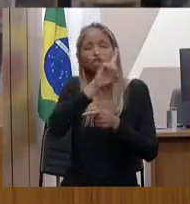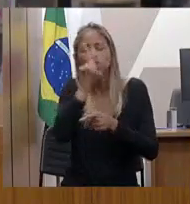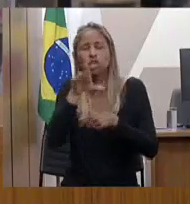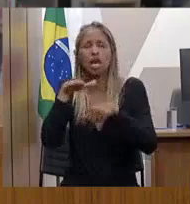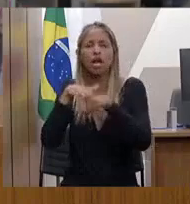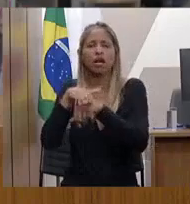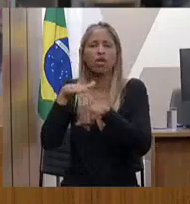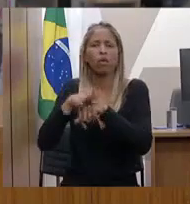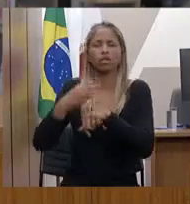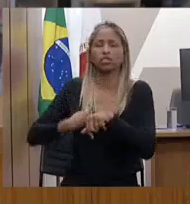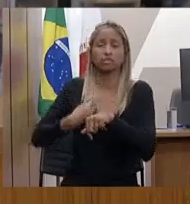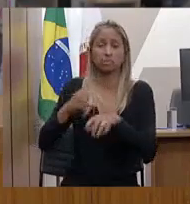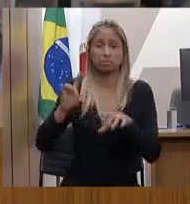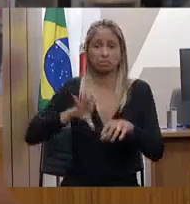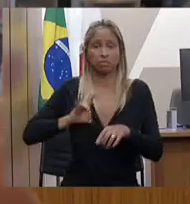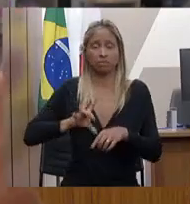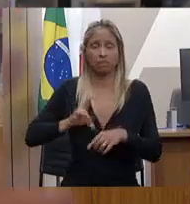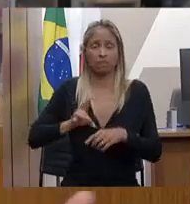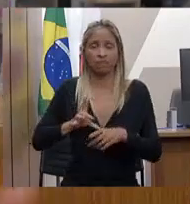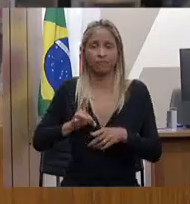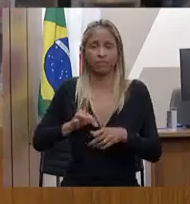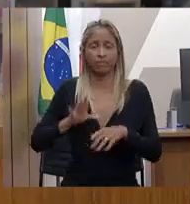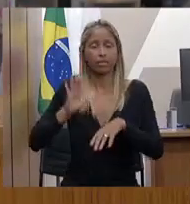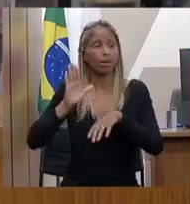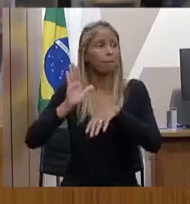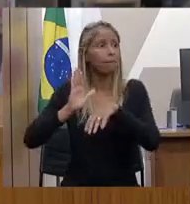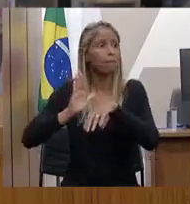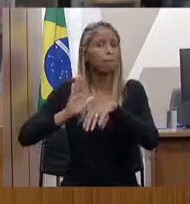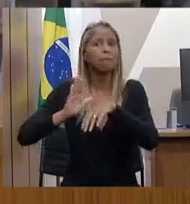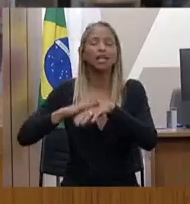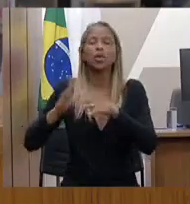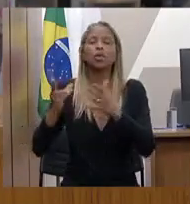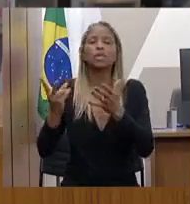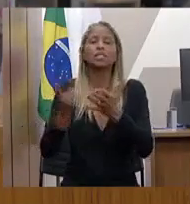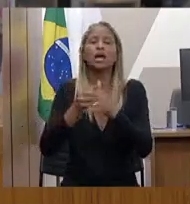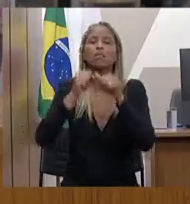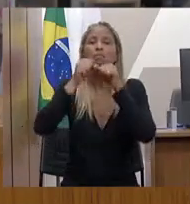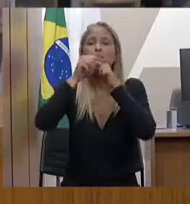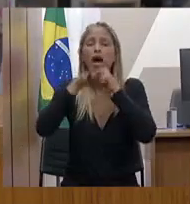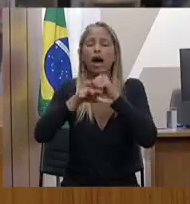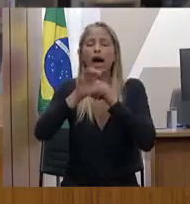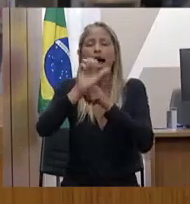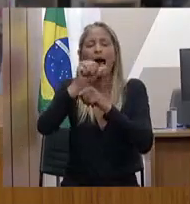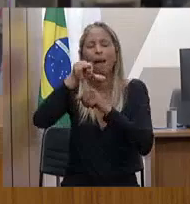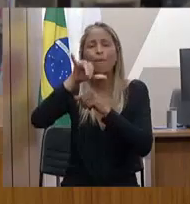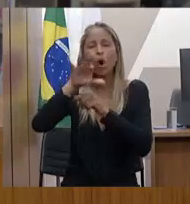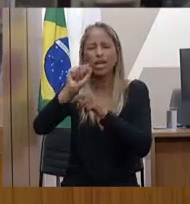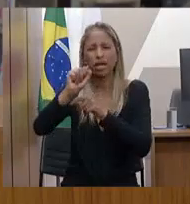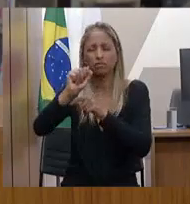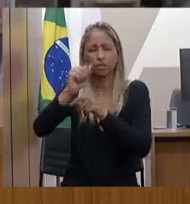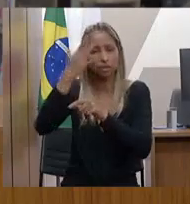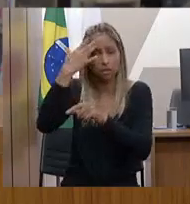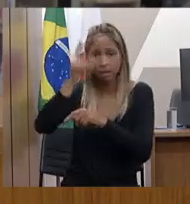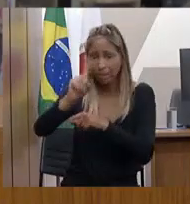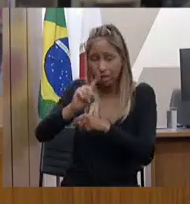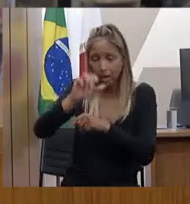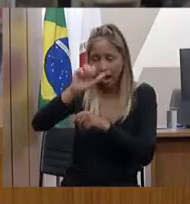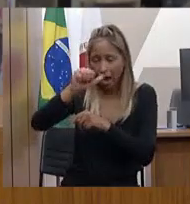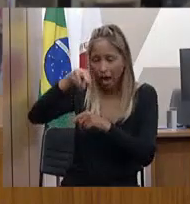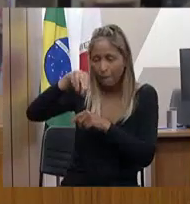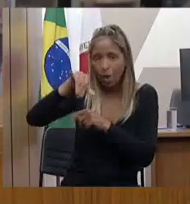vive o medo do que seja mais que tenha mais uma vez vazamento de amônia pouca gente sabe disso